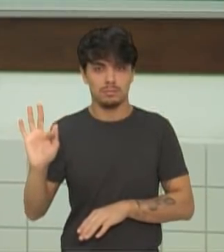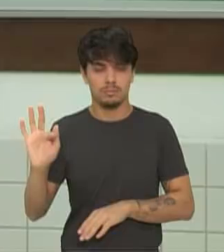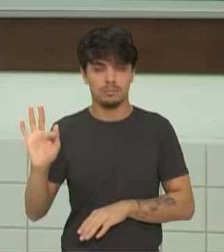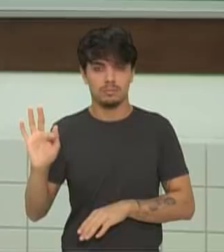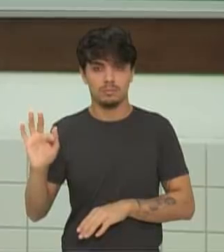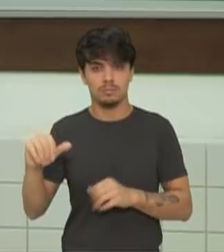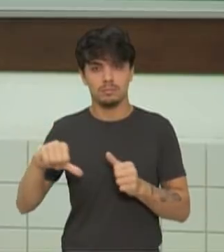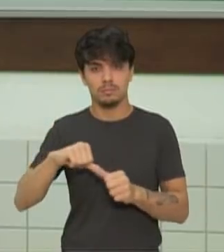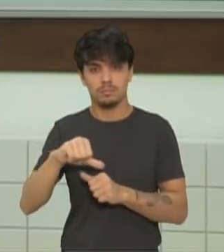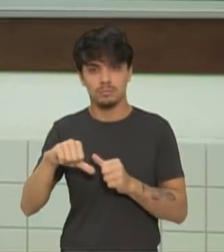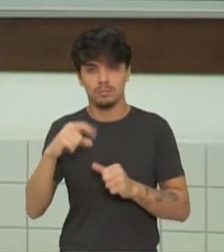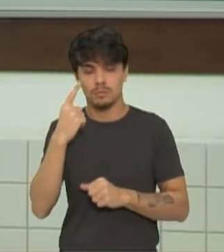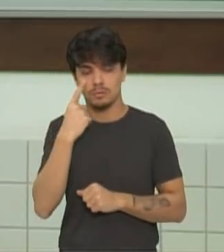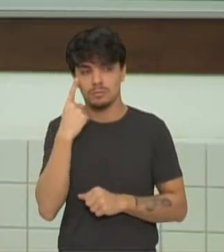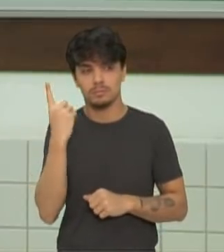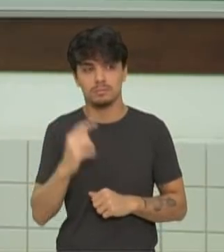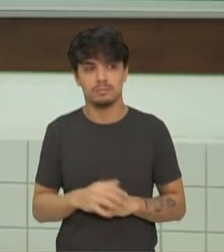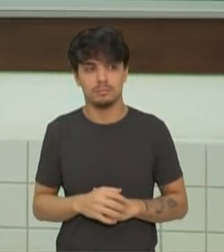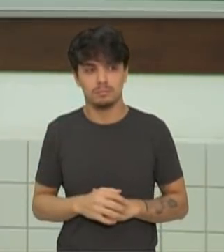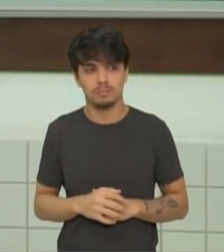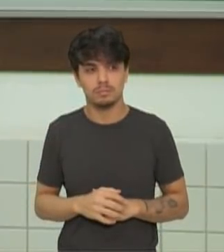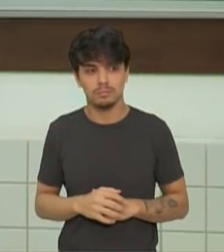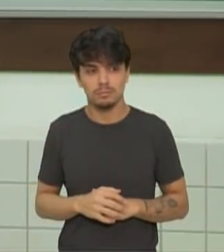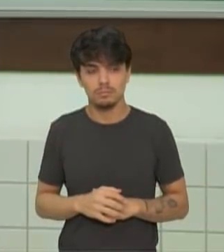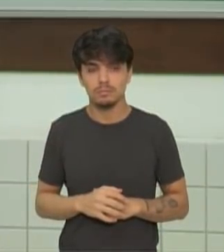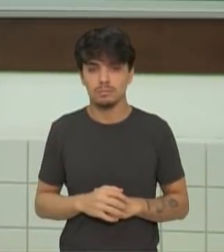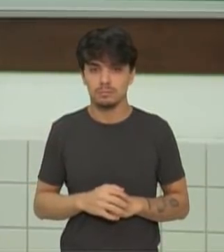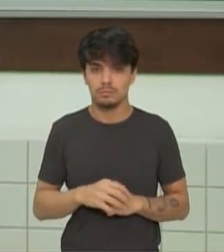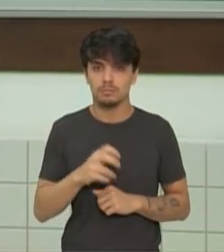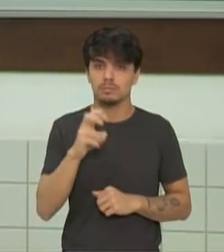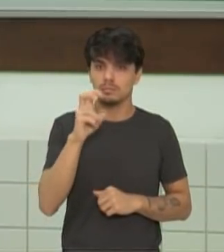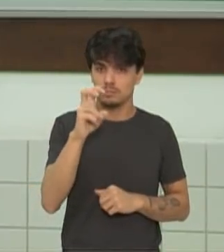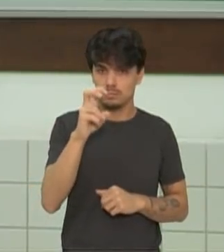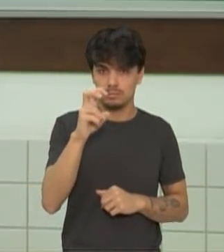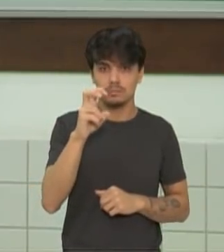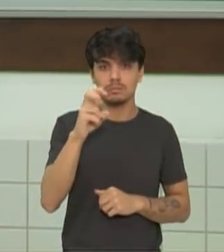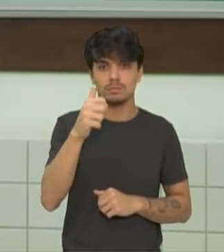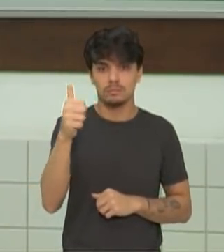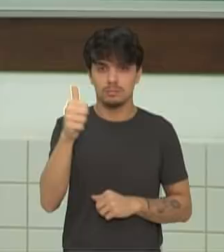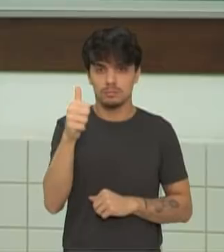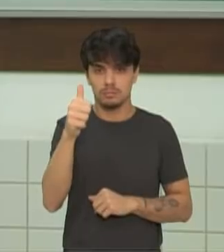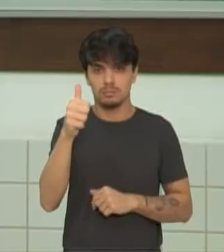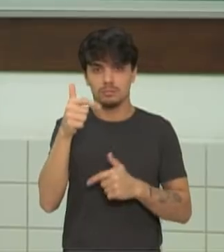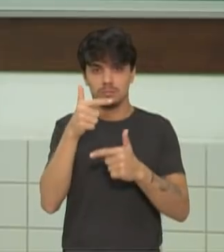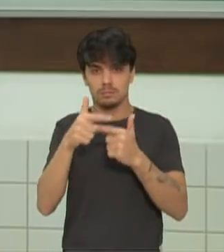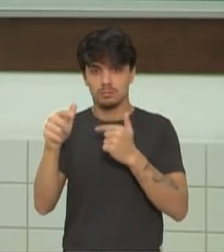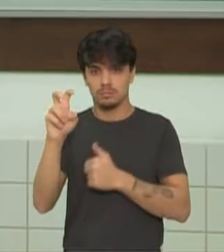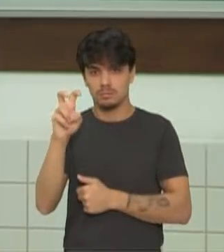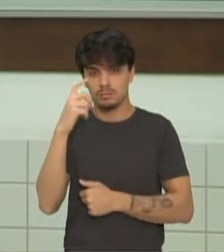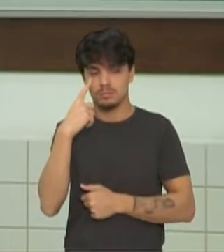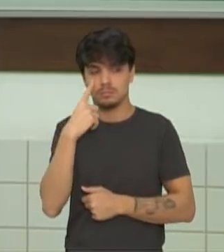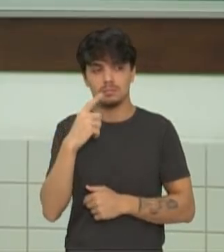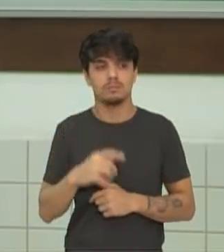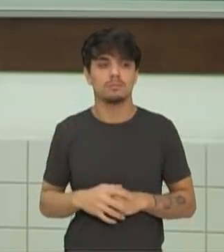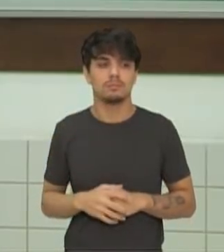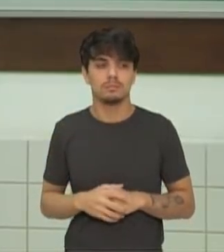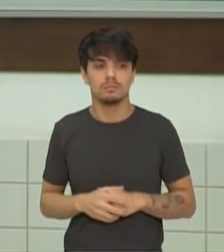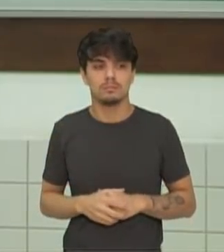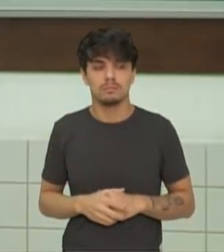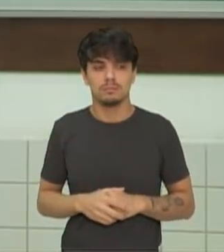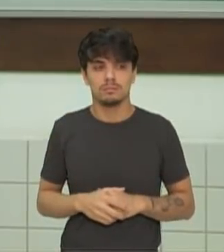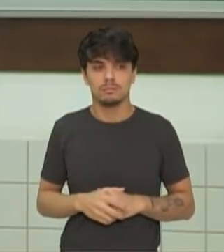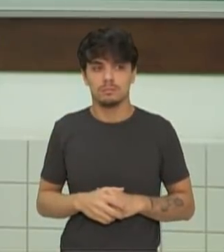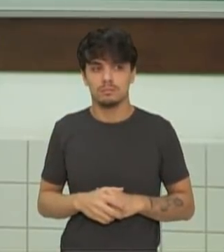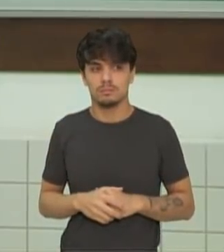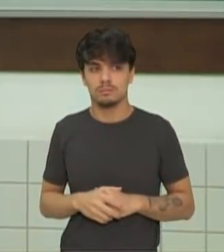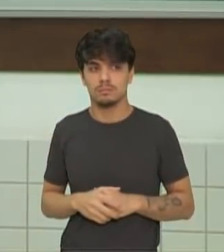mudando a operação, vai 511 divididos por 5, certo? Então, vamos fazer aqui. Deixa eu só